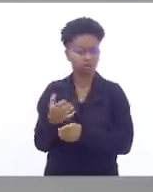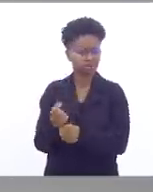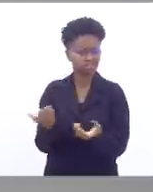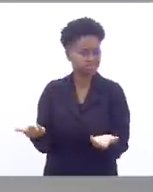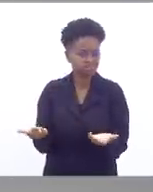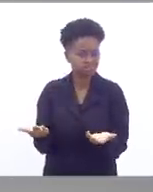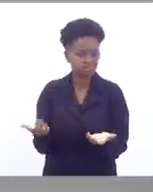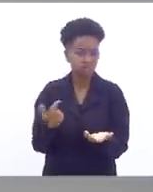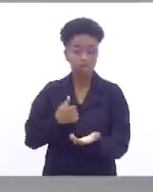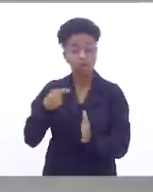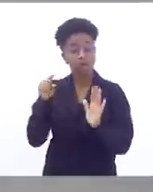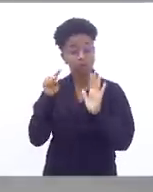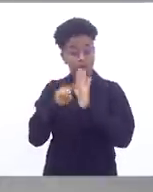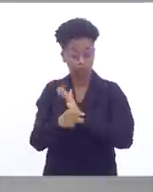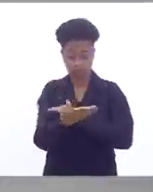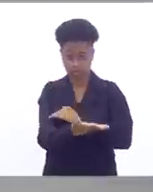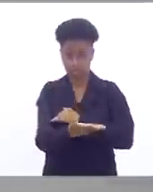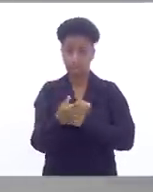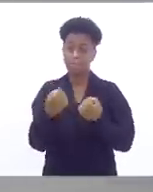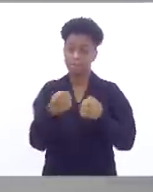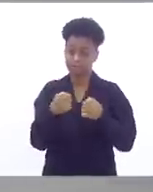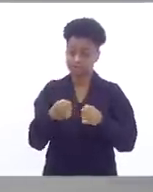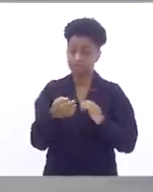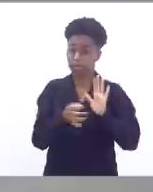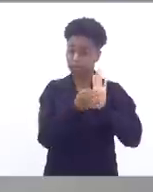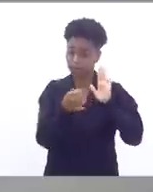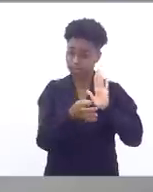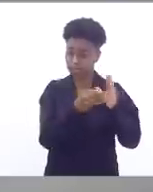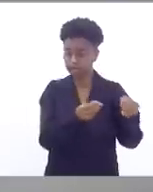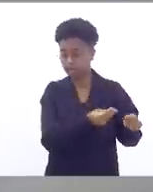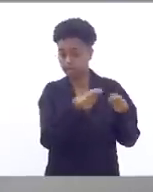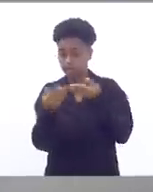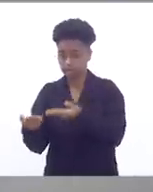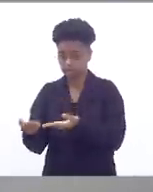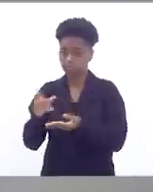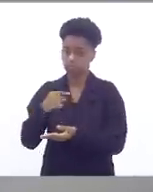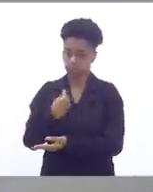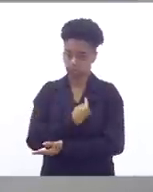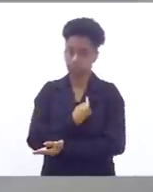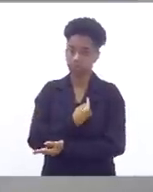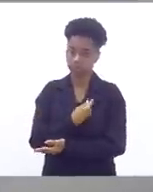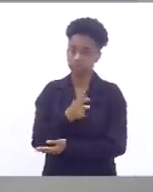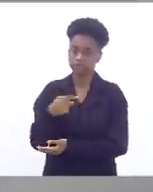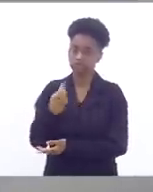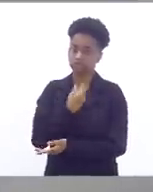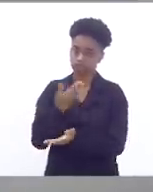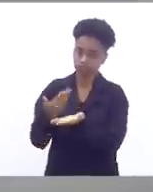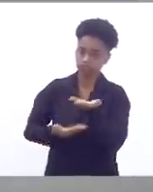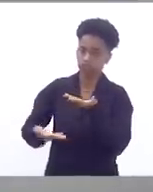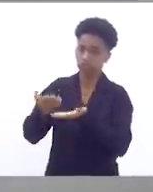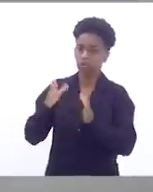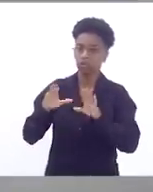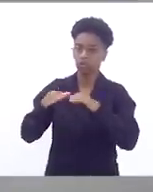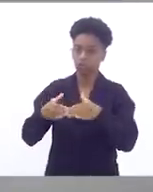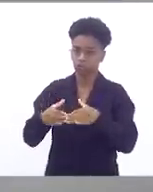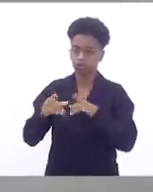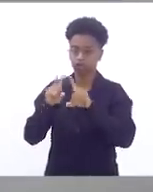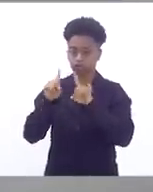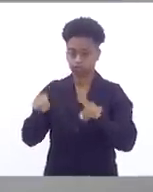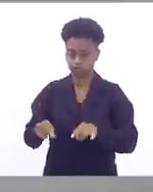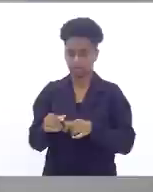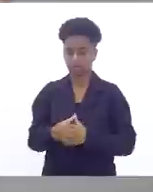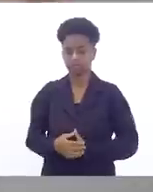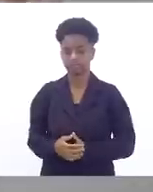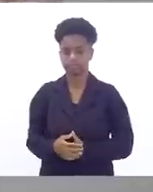ao Rio previdência que mandasse esse parecer jurídico para nós para compartilhar aqui com a comissão de servidores